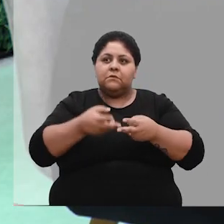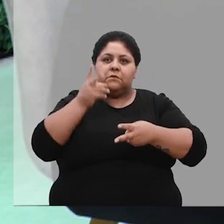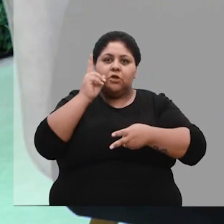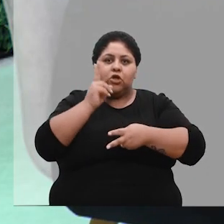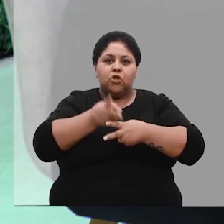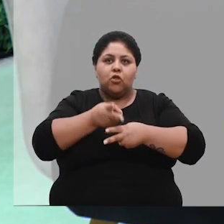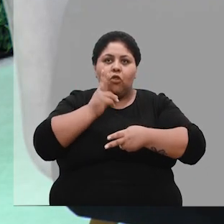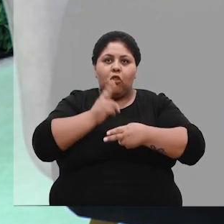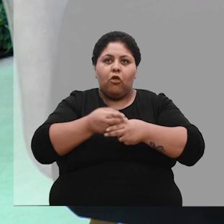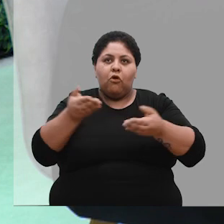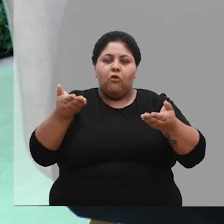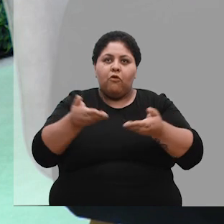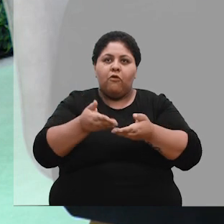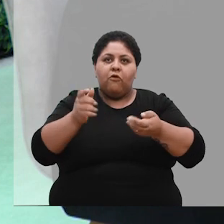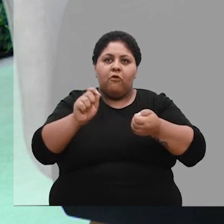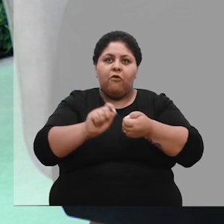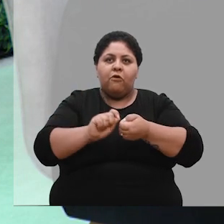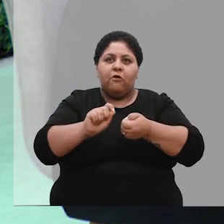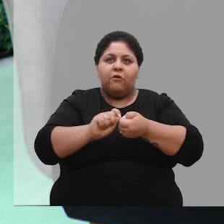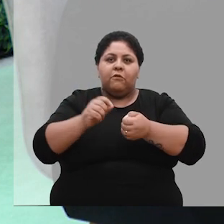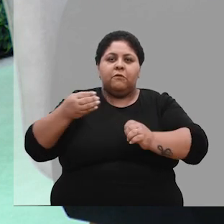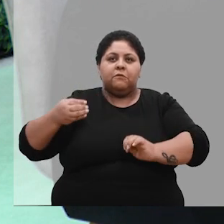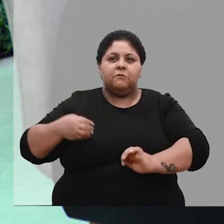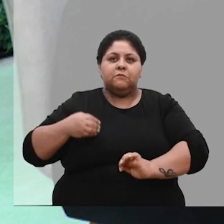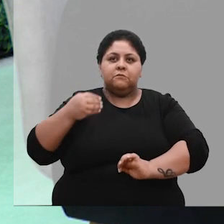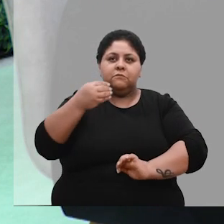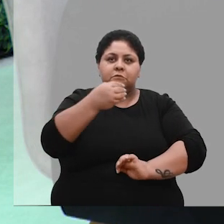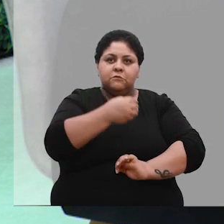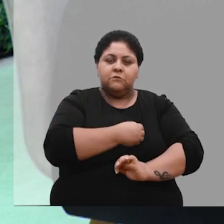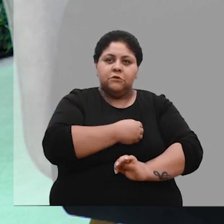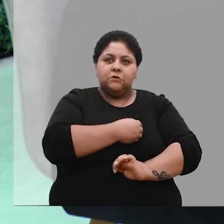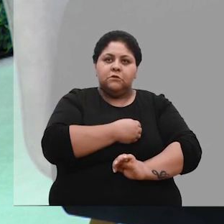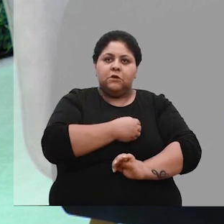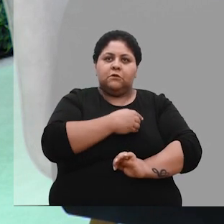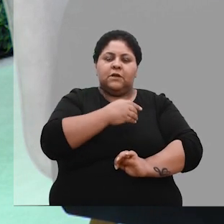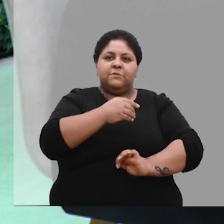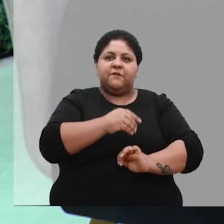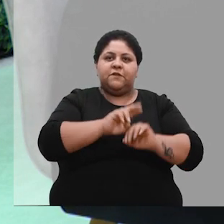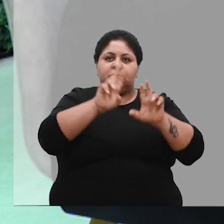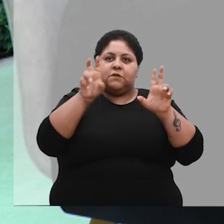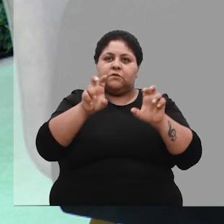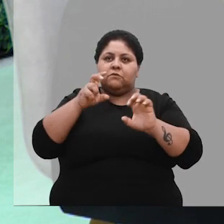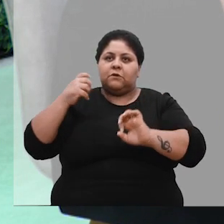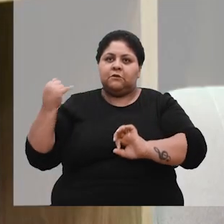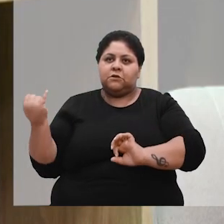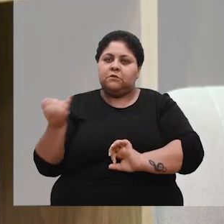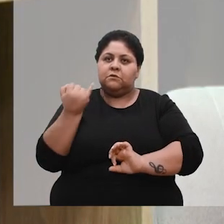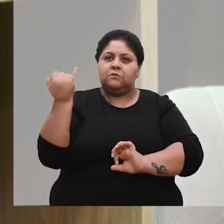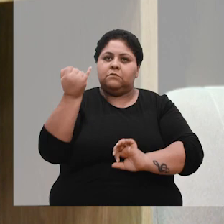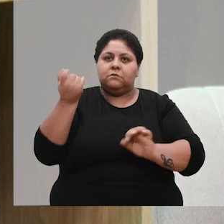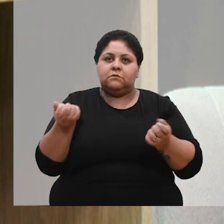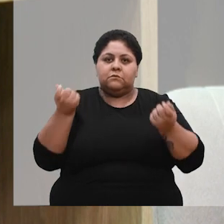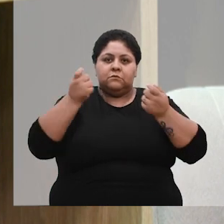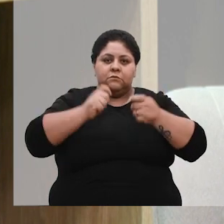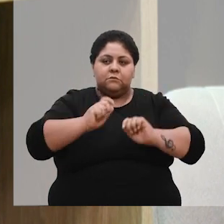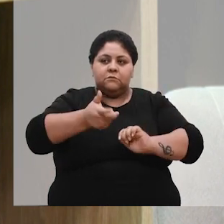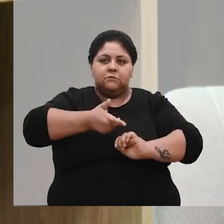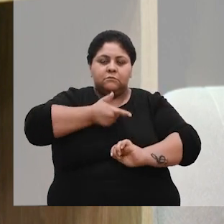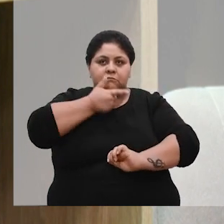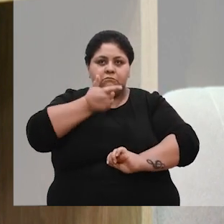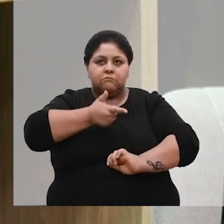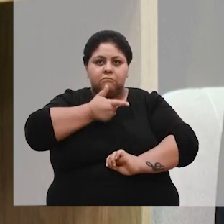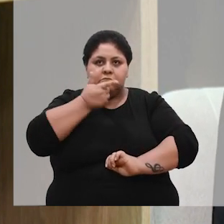no nosso episódio de hoje, falando sobre saúde, aleitamento materno, um tema bastante importante e